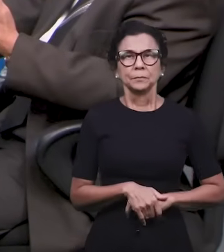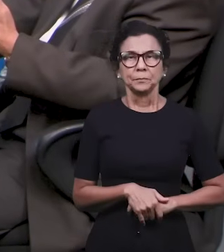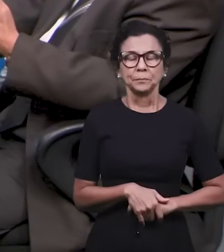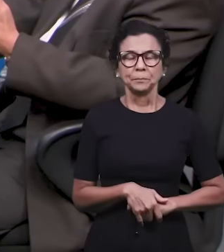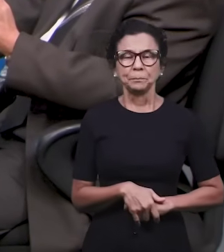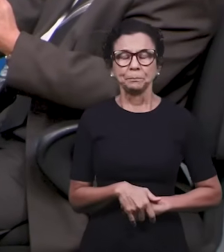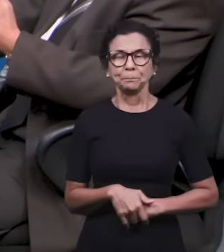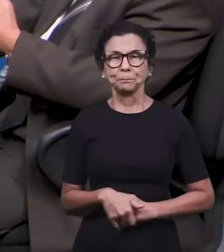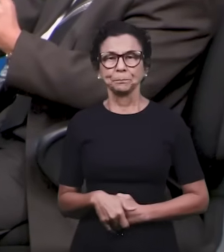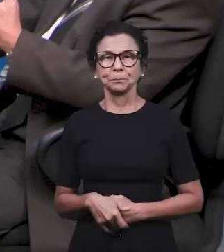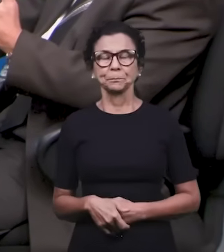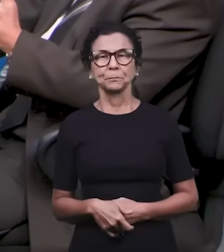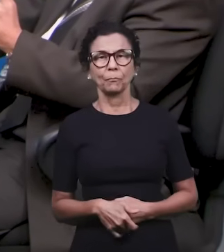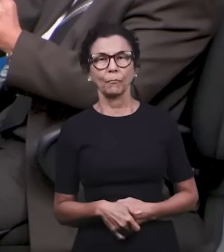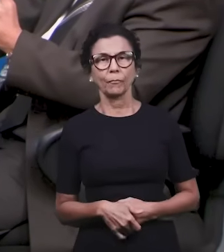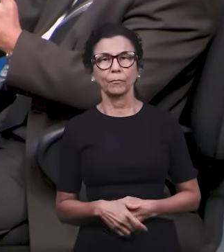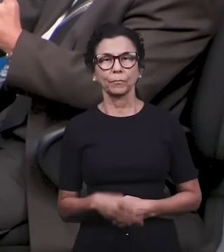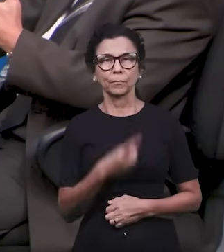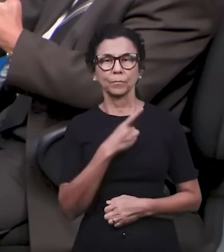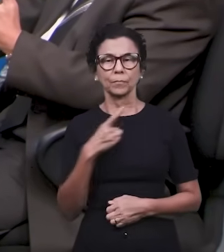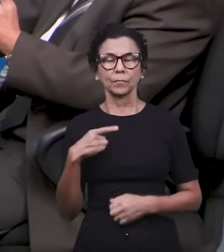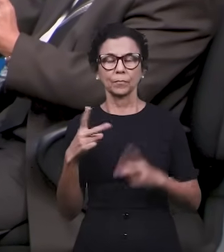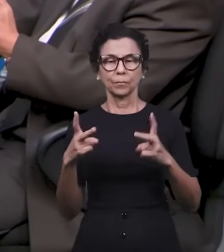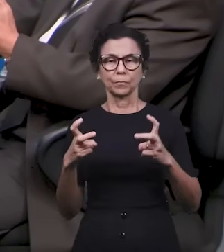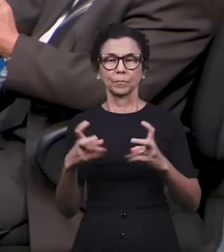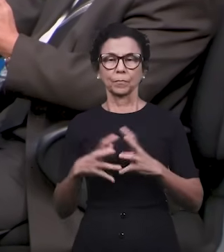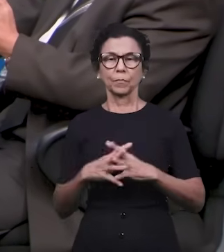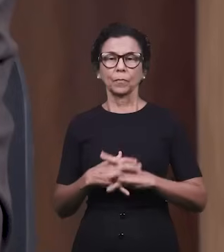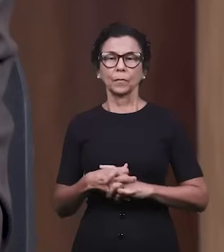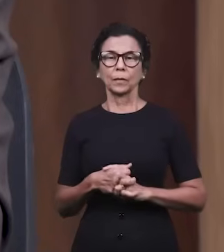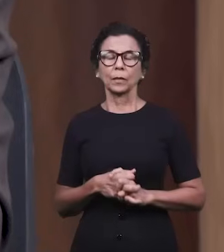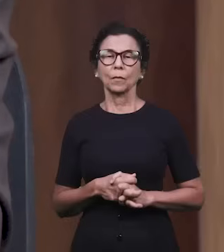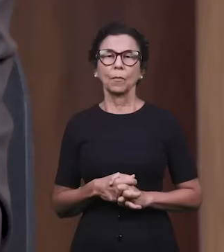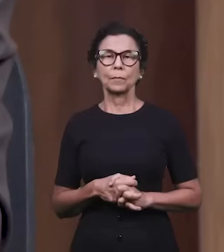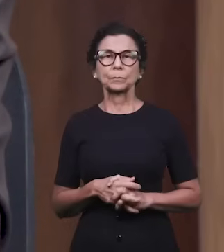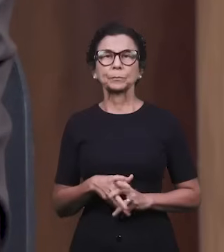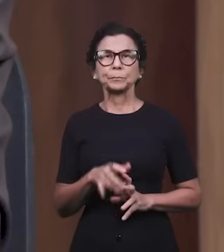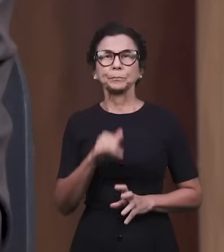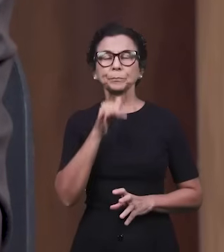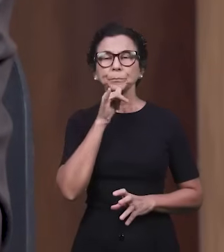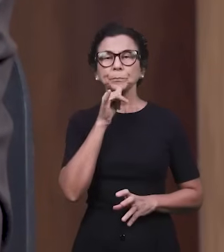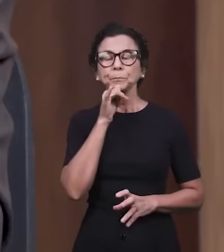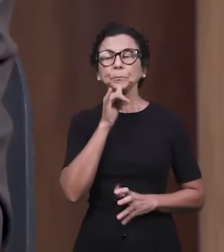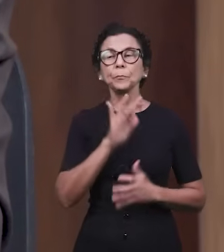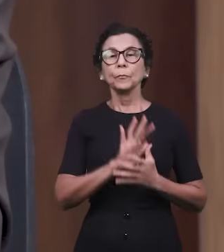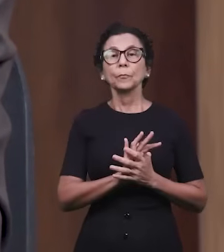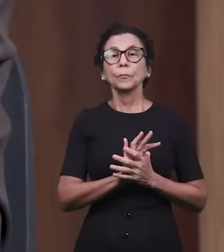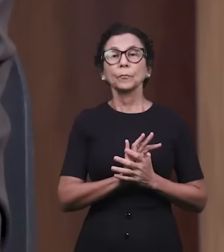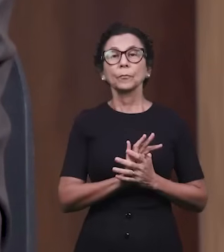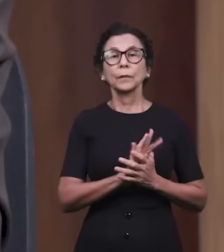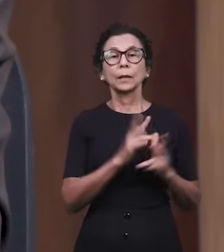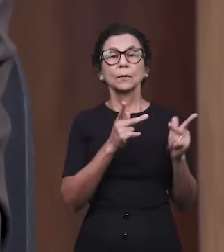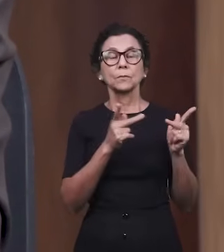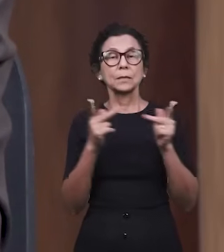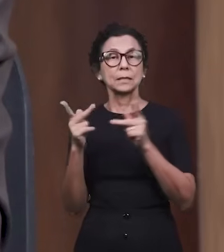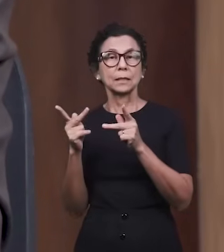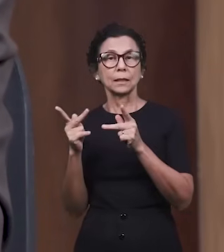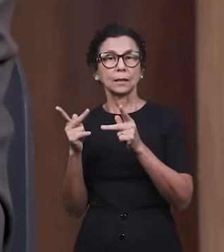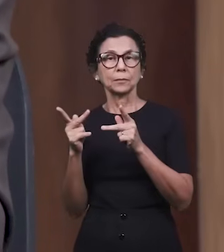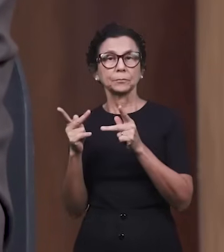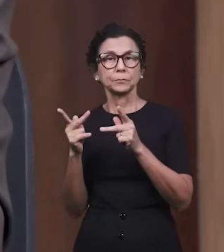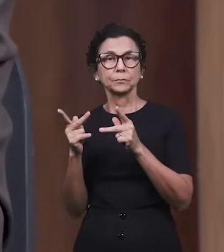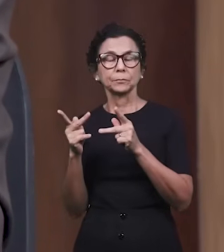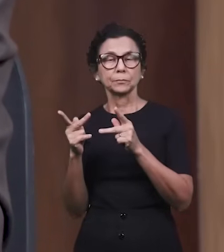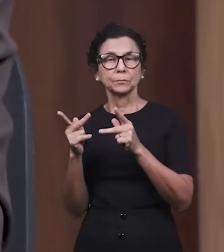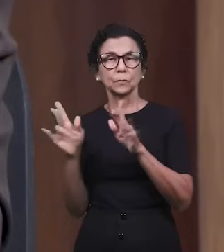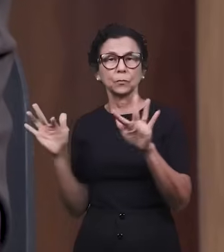num diácono é na questão de postura dele, por exemplo, numa visita. Quando ele faz uma visita a